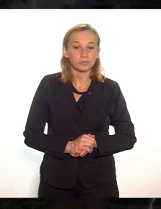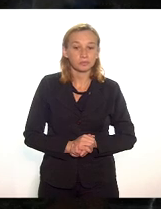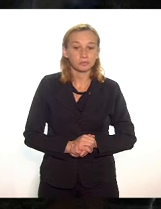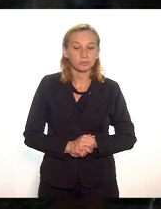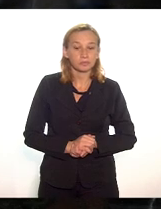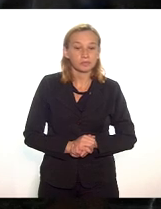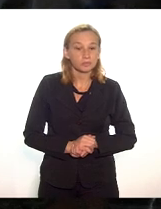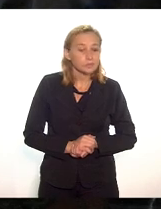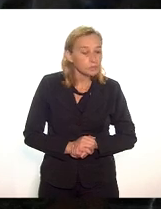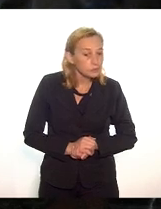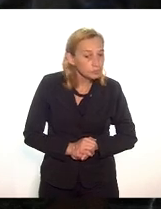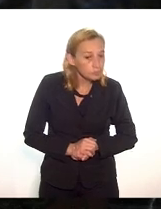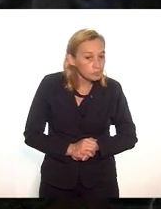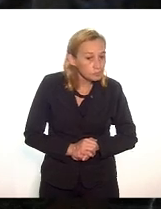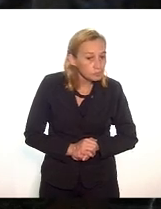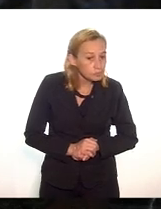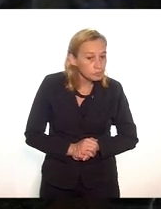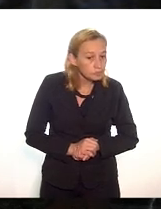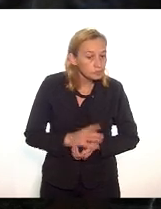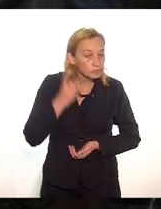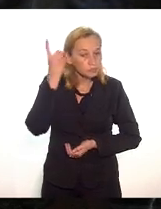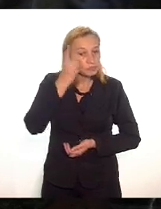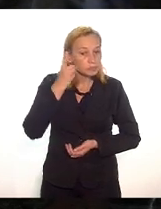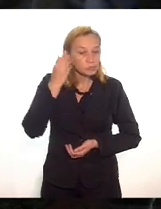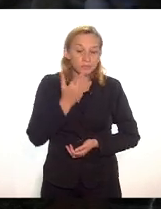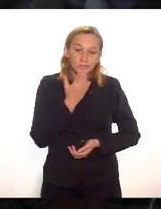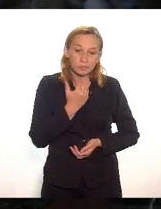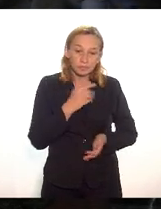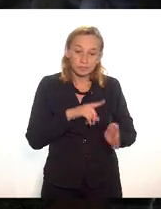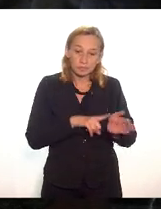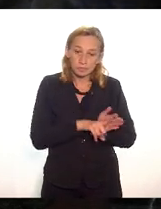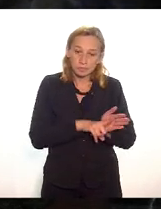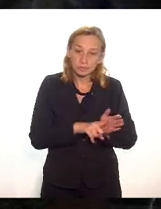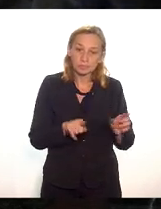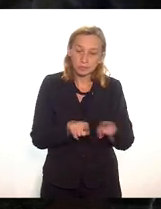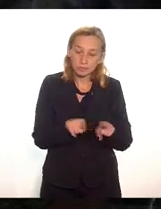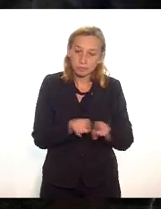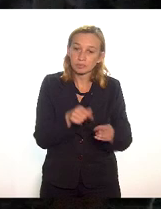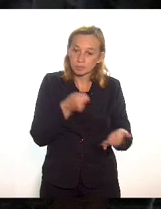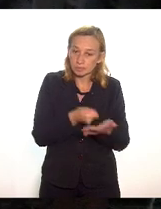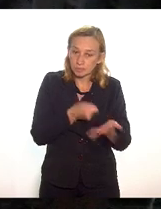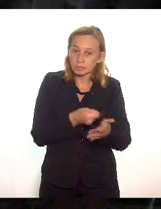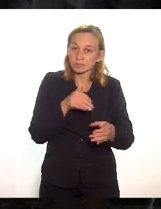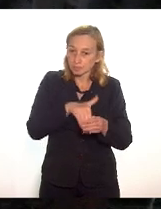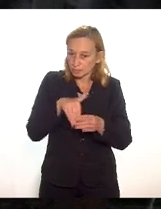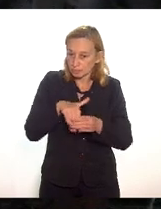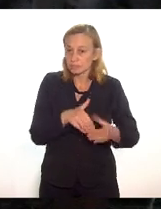o deputado que pediu a verificação também é obrigado a votar.